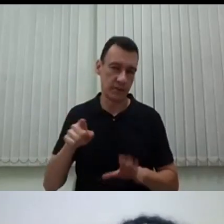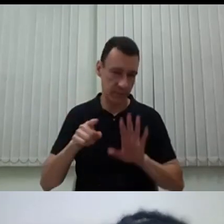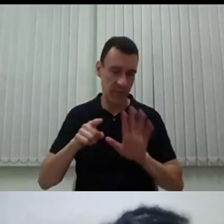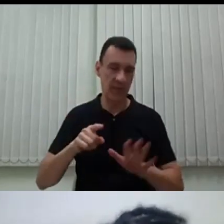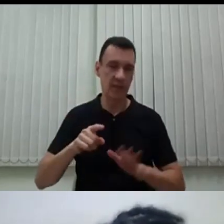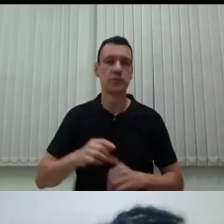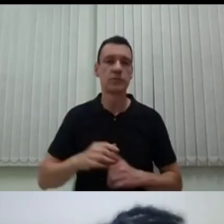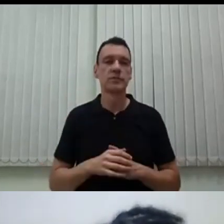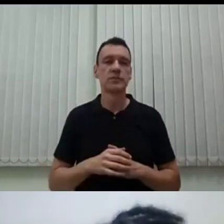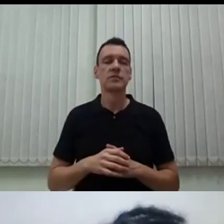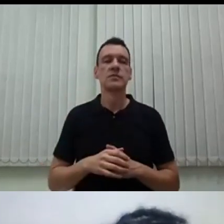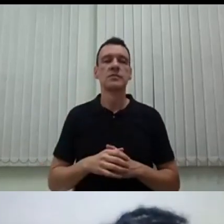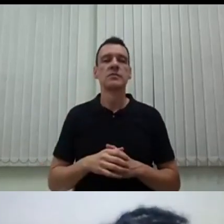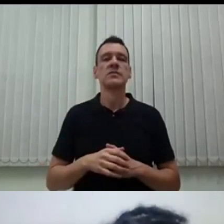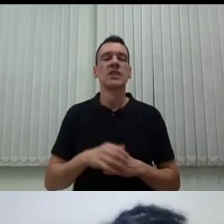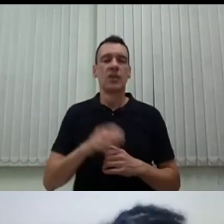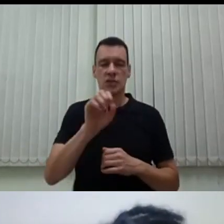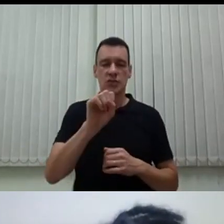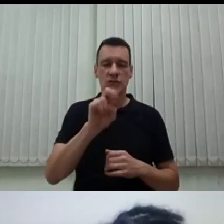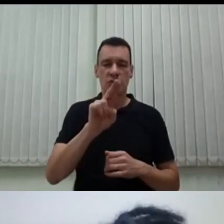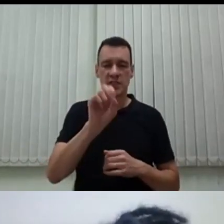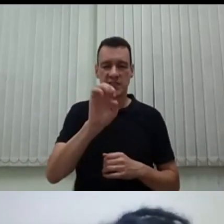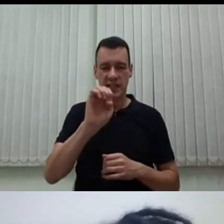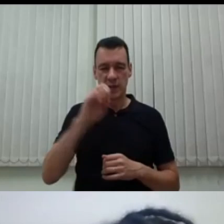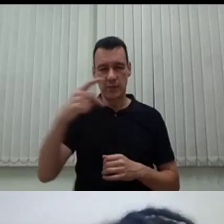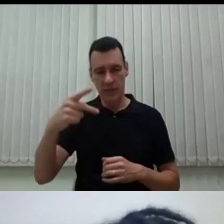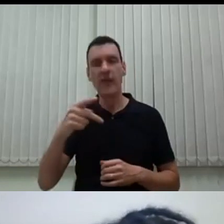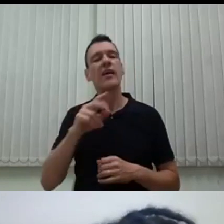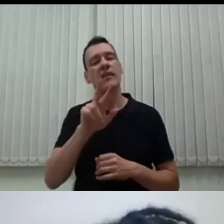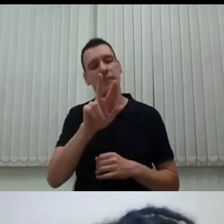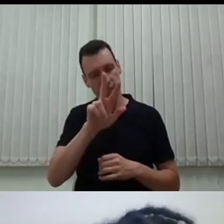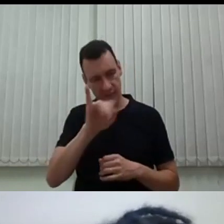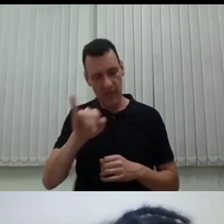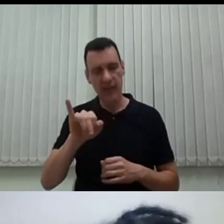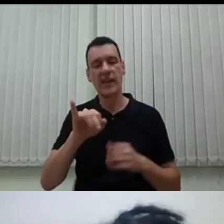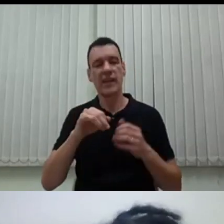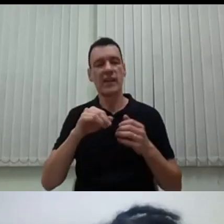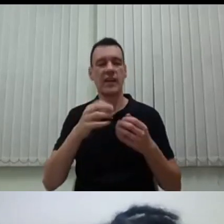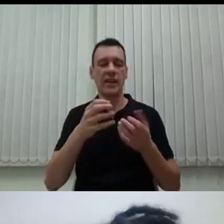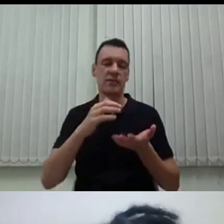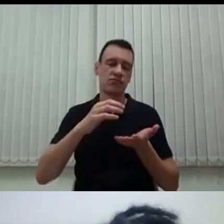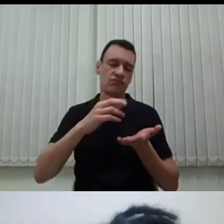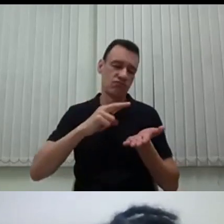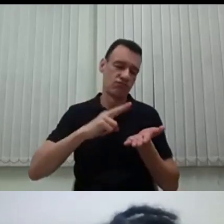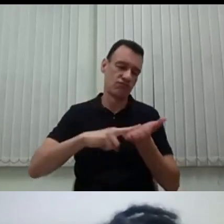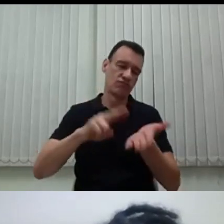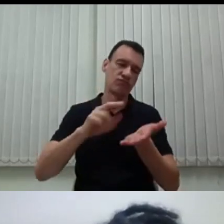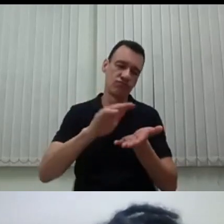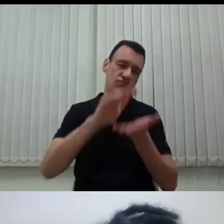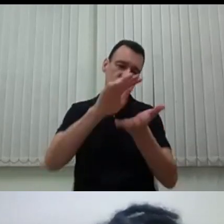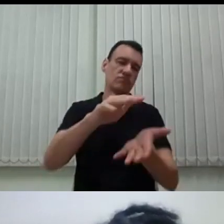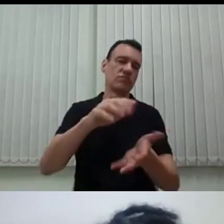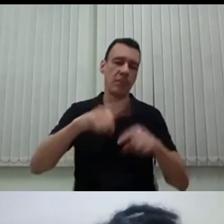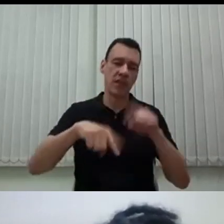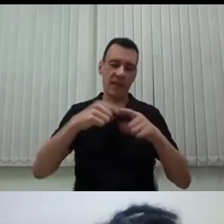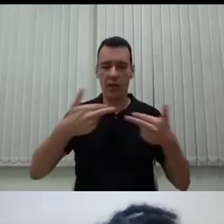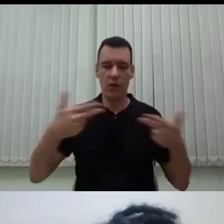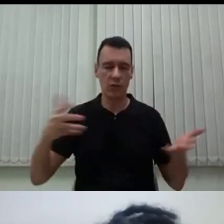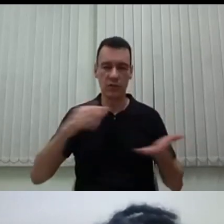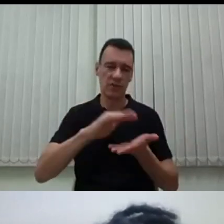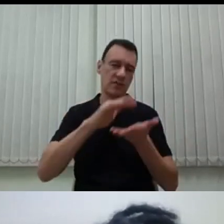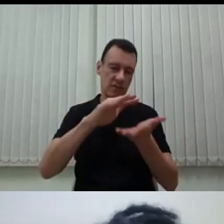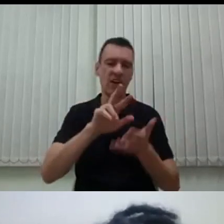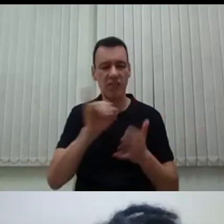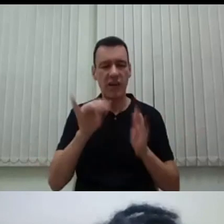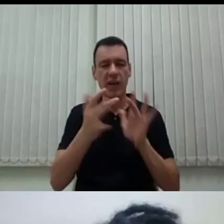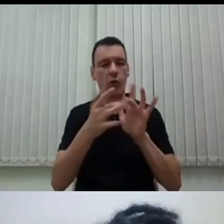está no CISEB, o CISEB se responsabiliza em mandar esse material para quem for sorteado, tá bom? A gente entra em contato, então